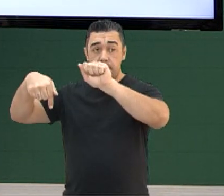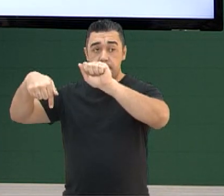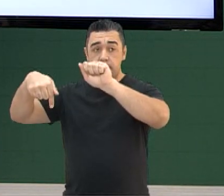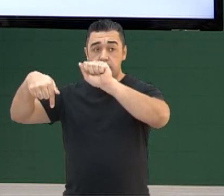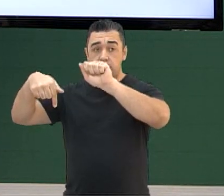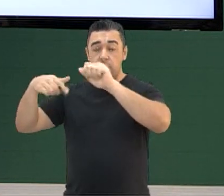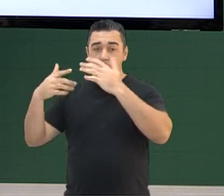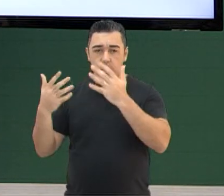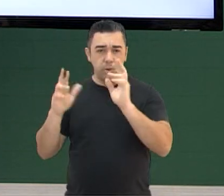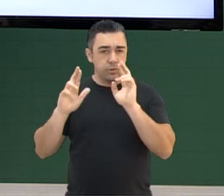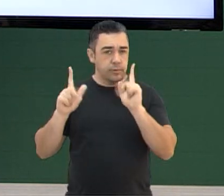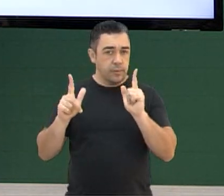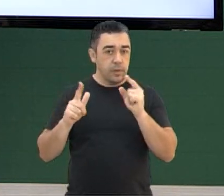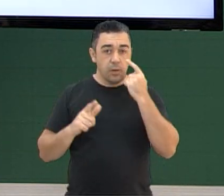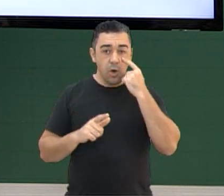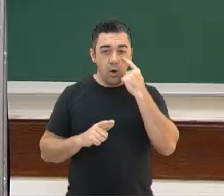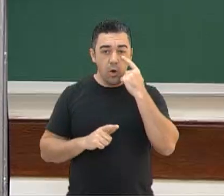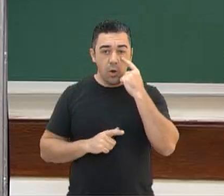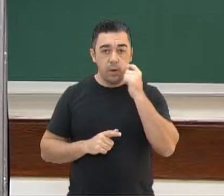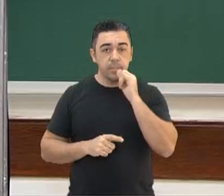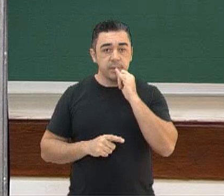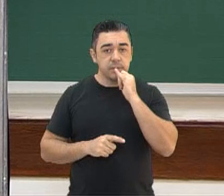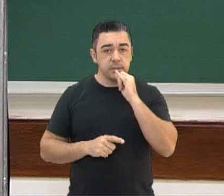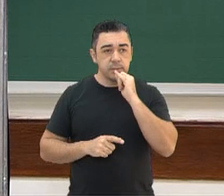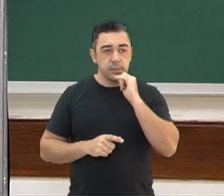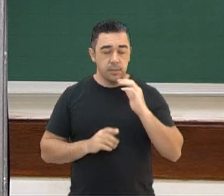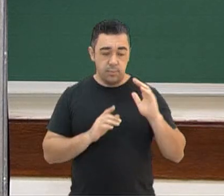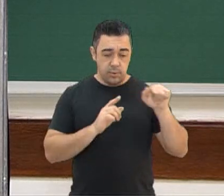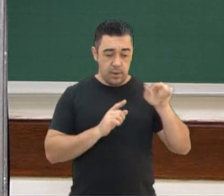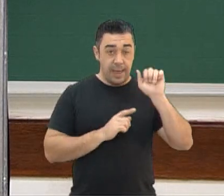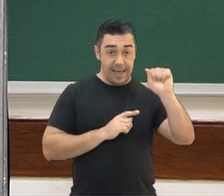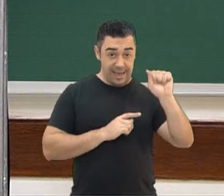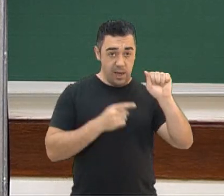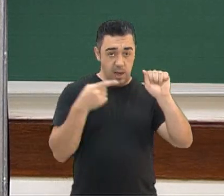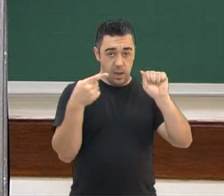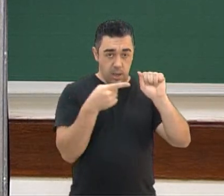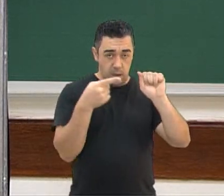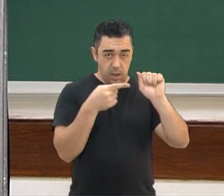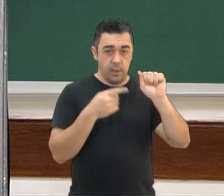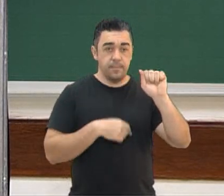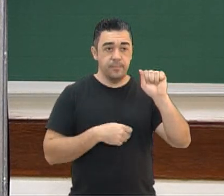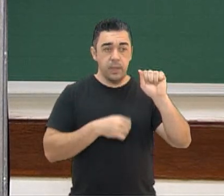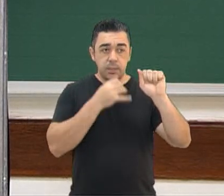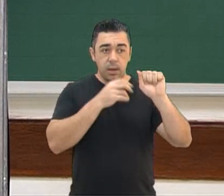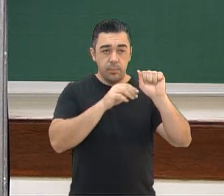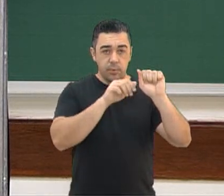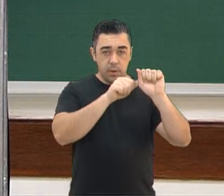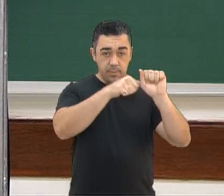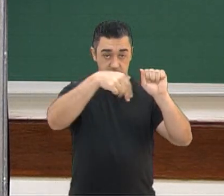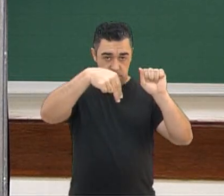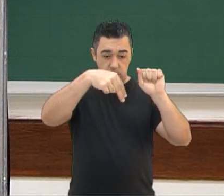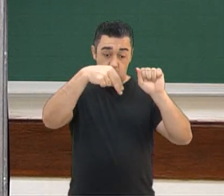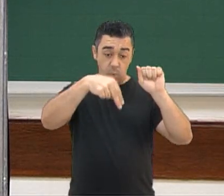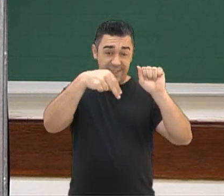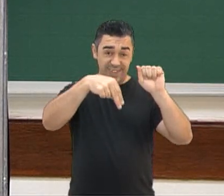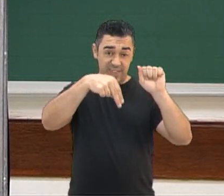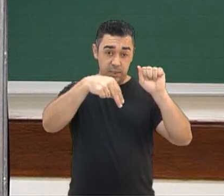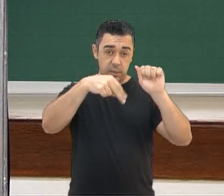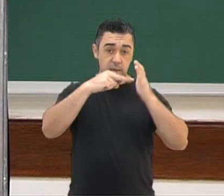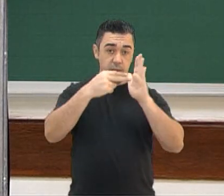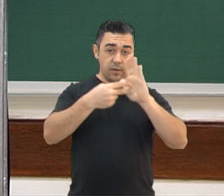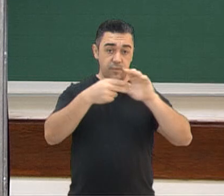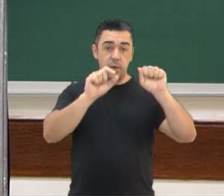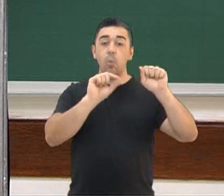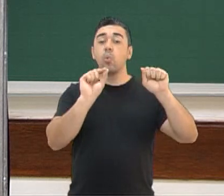Então, esses elementos ali, pessoal, aqui, ó, dessa matriz, certo? No caso, o N significa o quê?